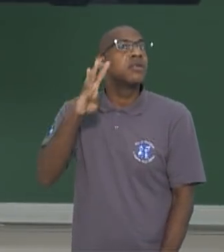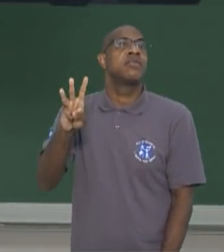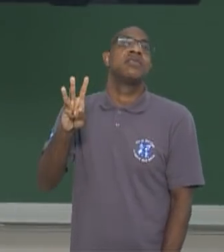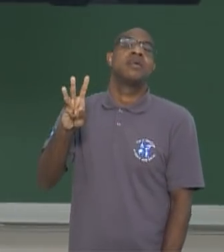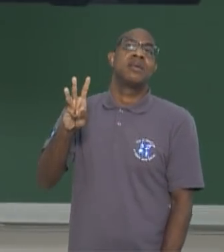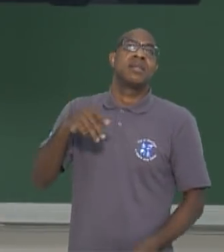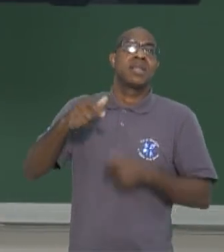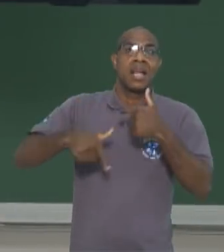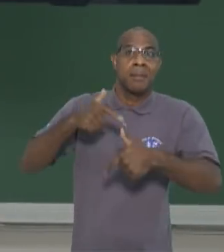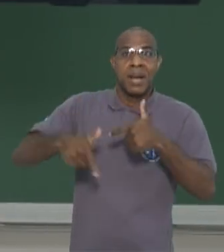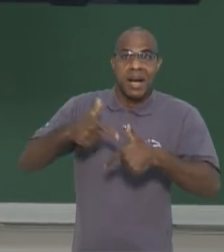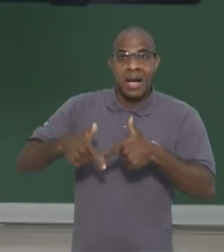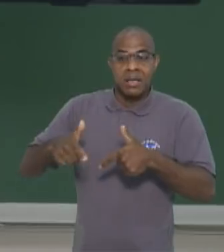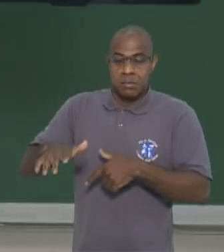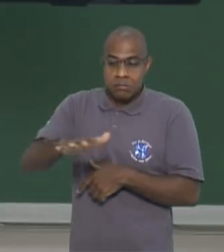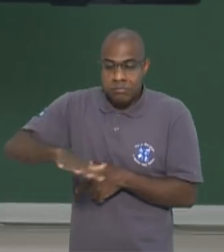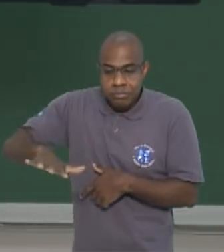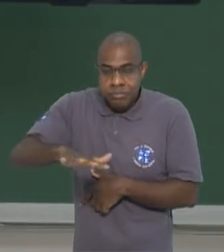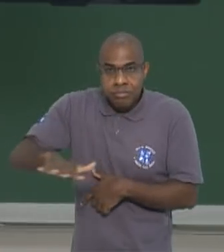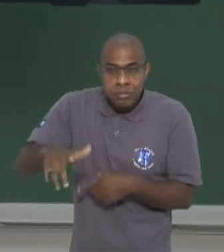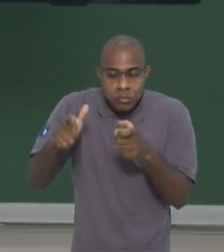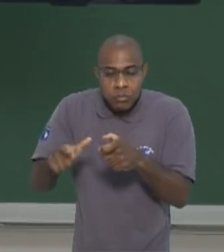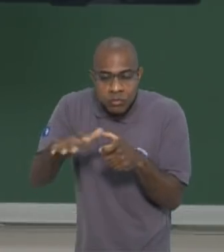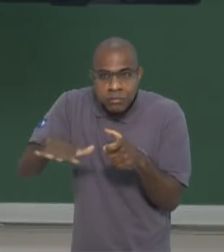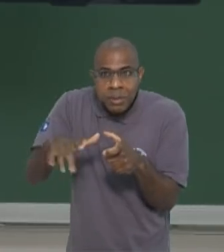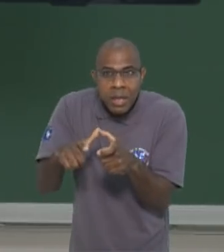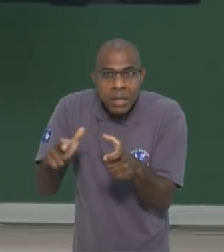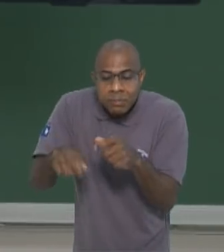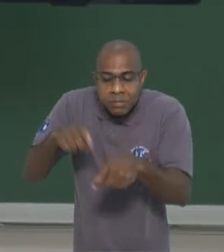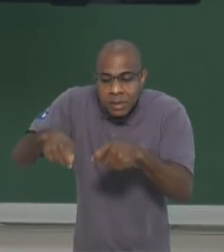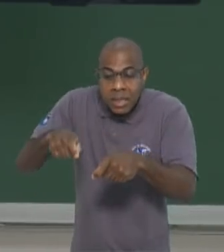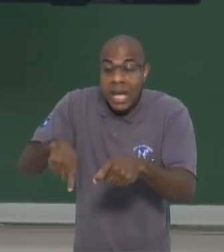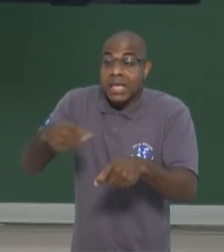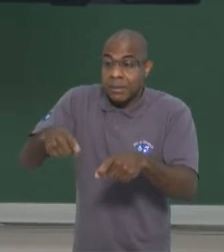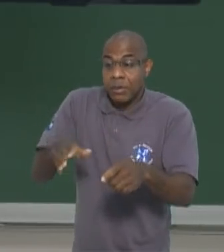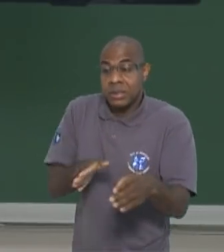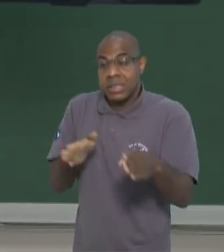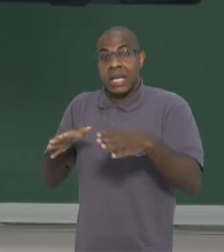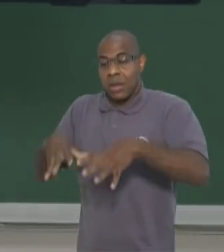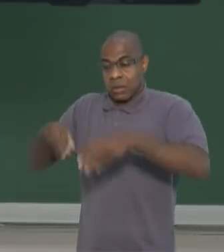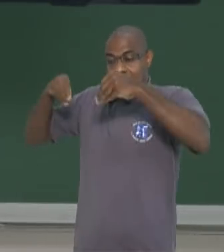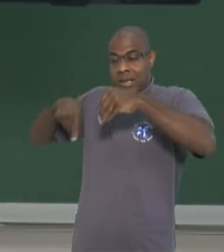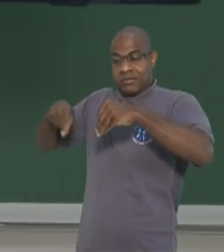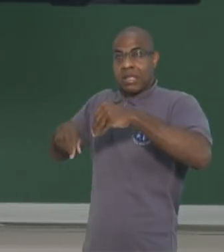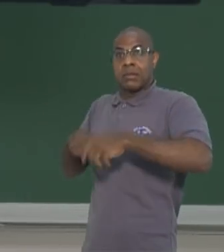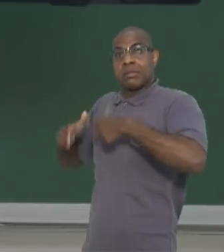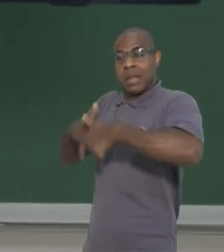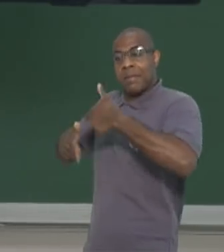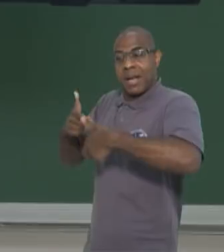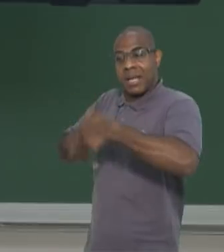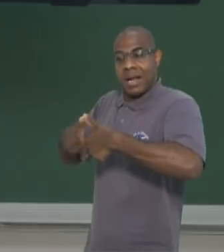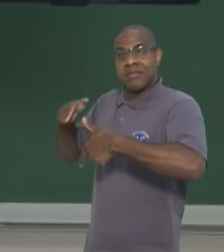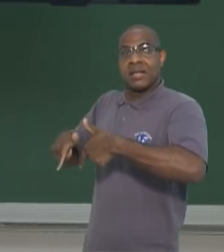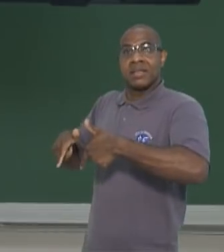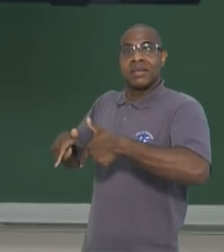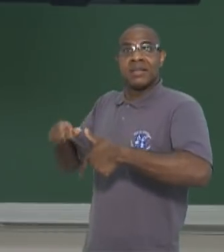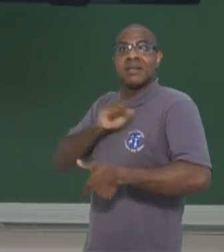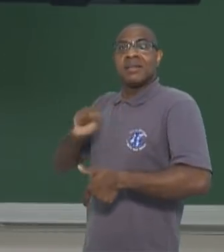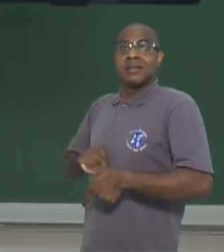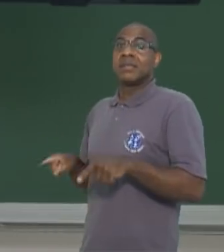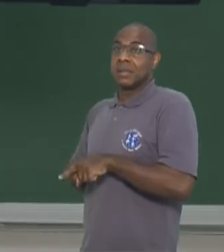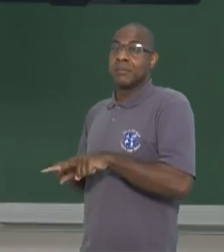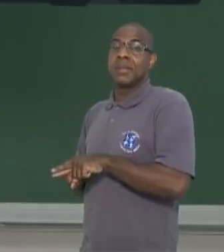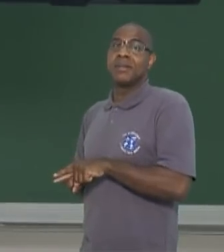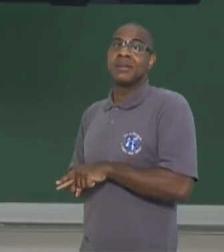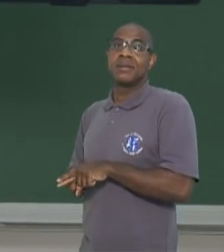trabalhar naquele pedacinho de terra que ele tinha que trabalhar na terra do senhor. Muitas vezes, ele deixava a terra dele de lado para trabalhar na terra do senhor.